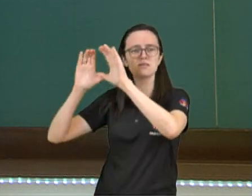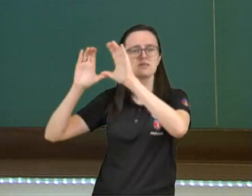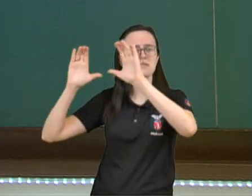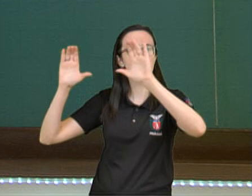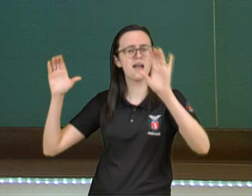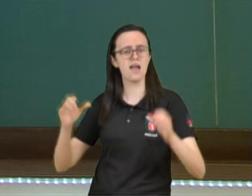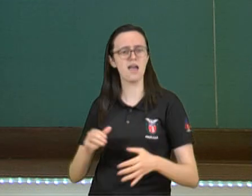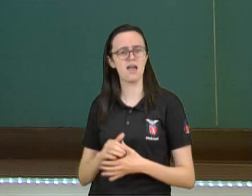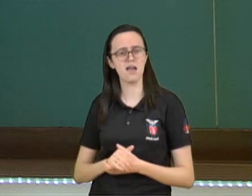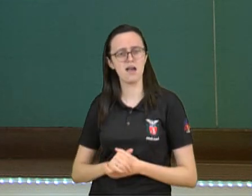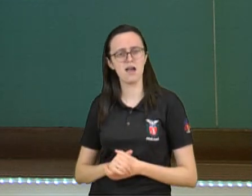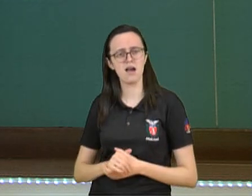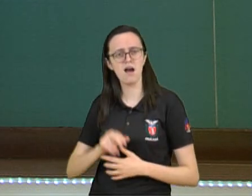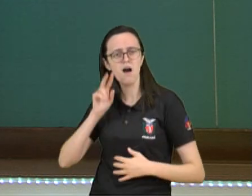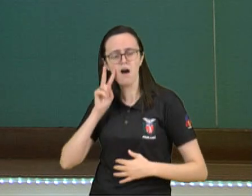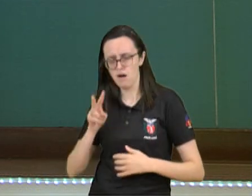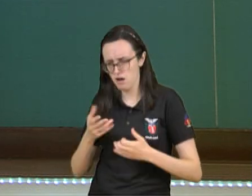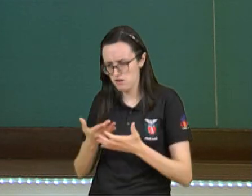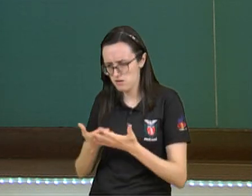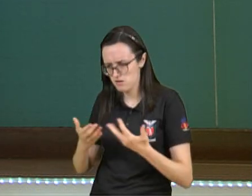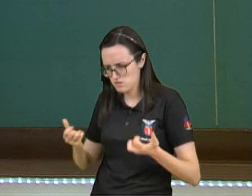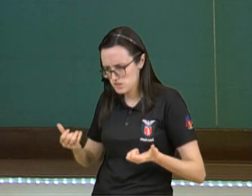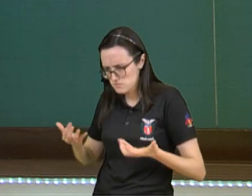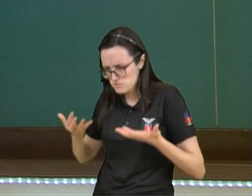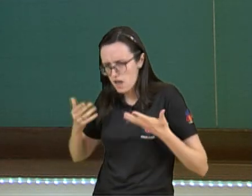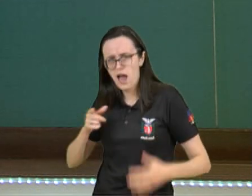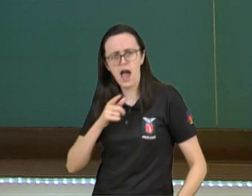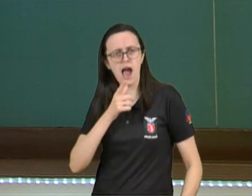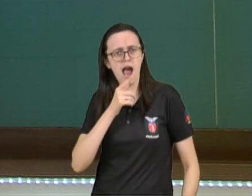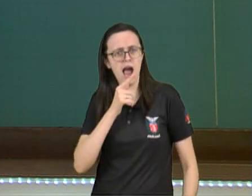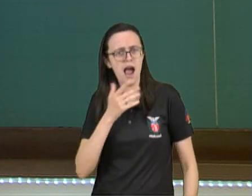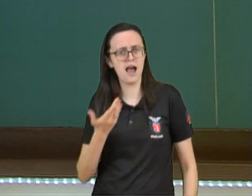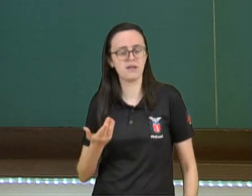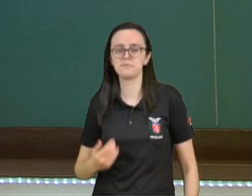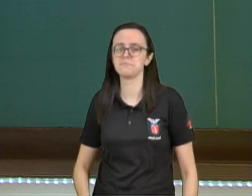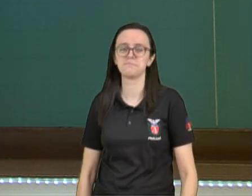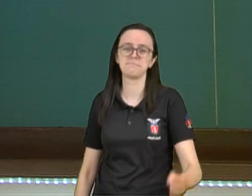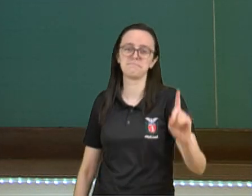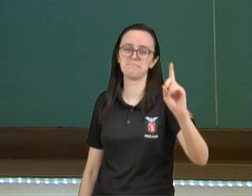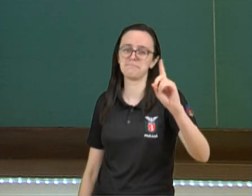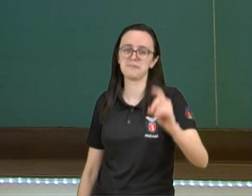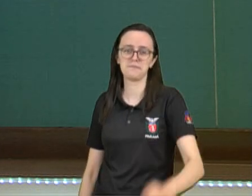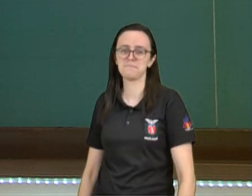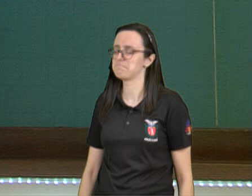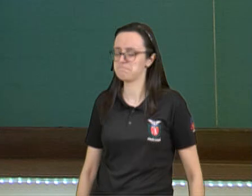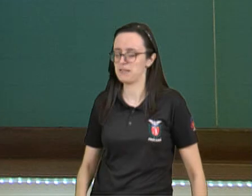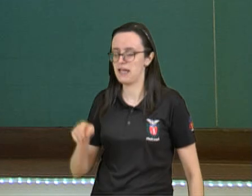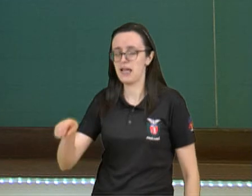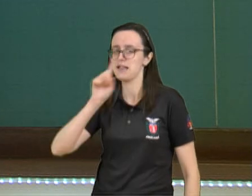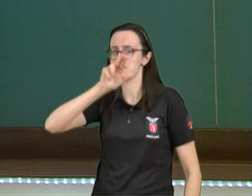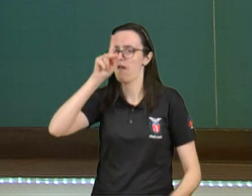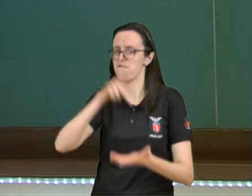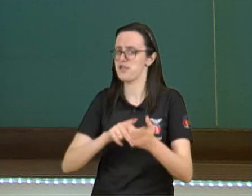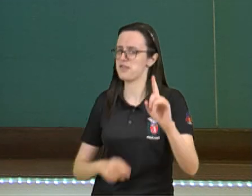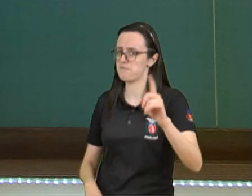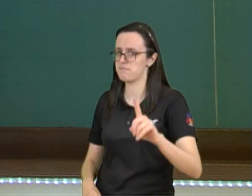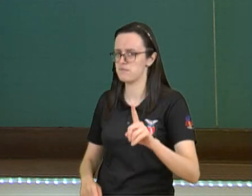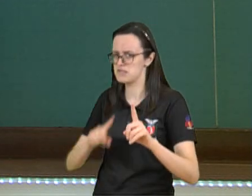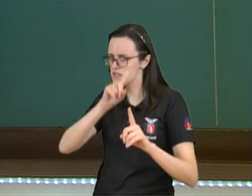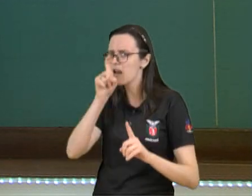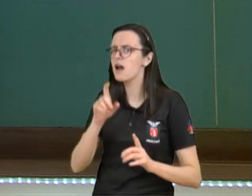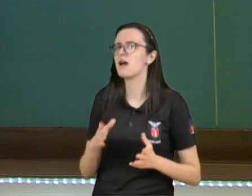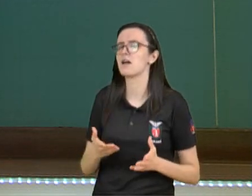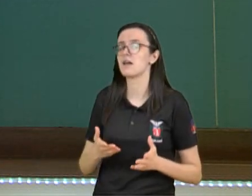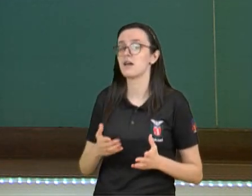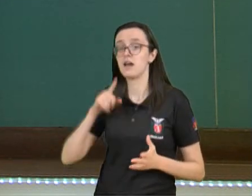céu, olha o brilho dessa água. Não pode ser real. Será que é real?